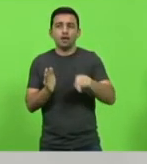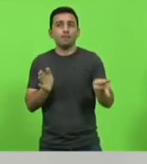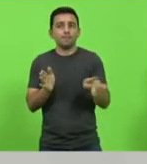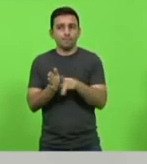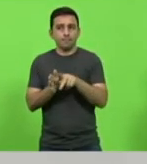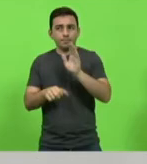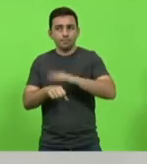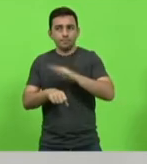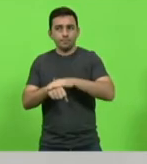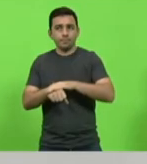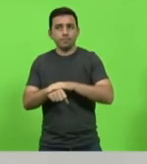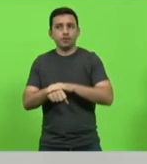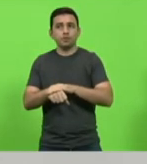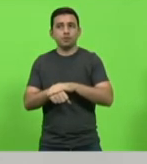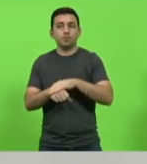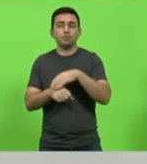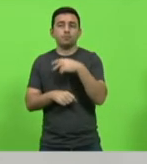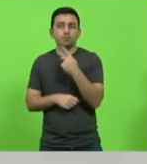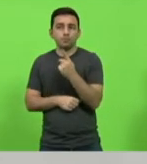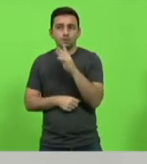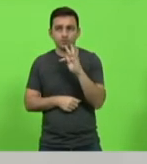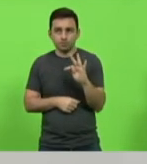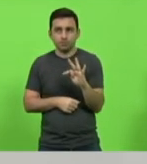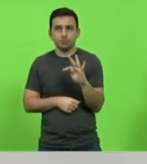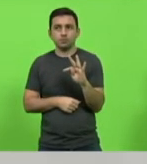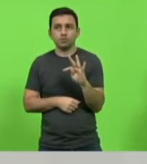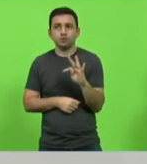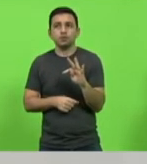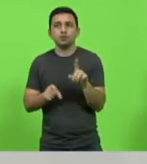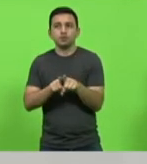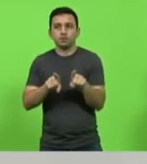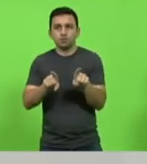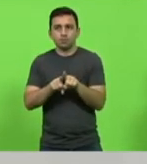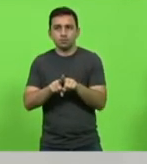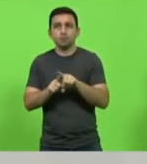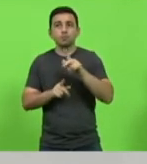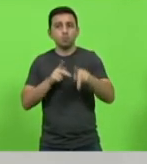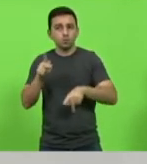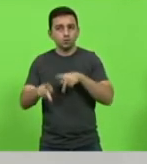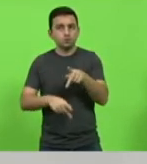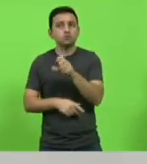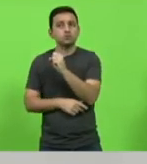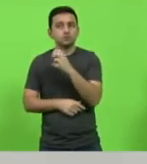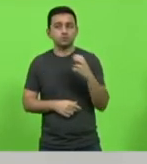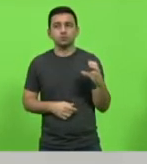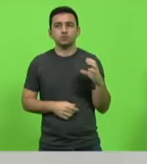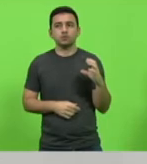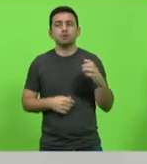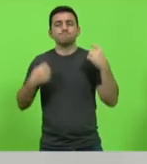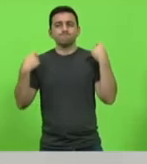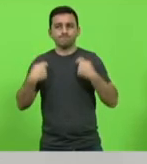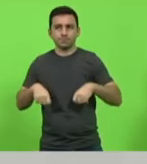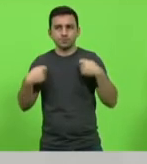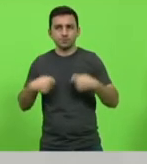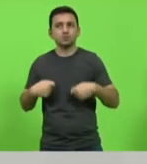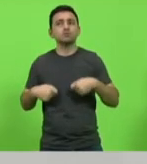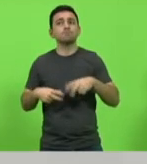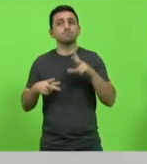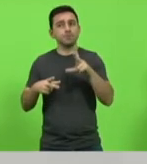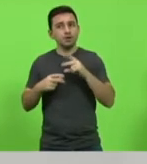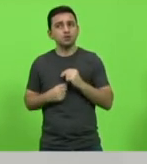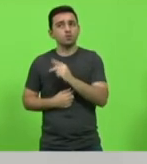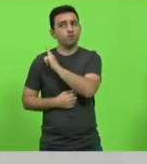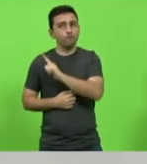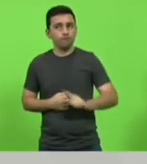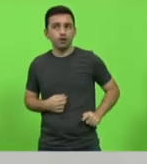bancada da bancada do partido dos trabalhadores e também do Povo de Santa Catarina precisamos e merecemos um